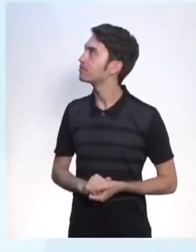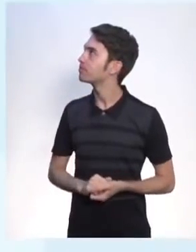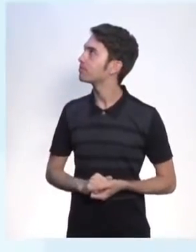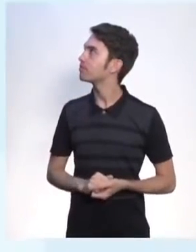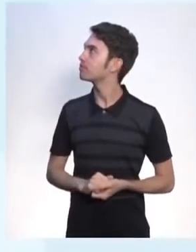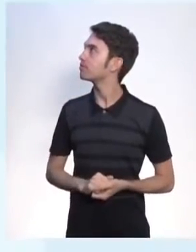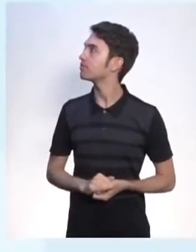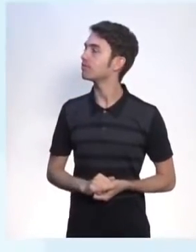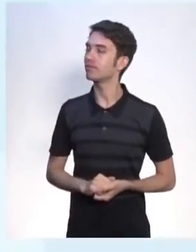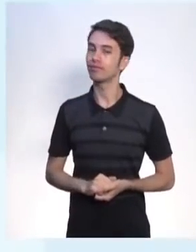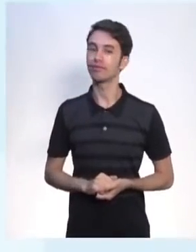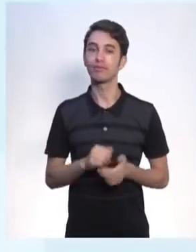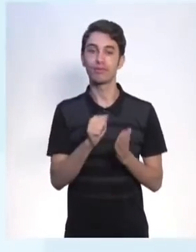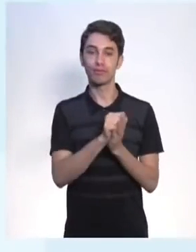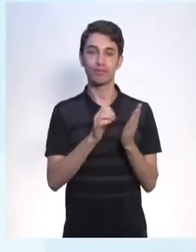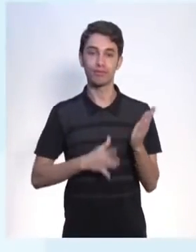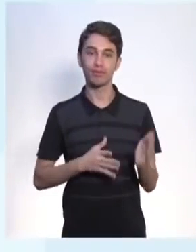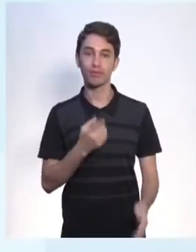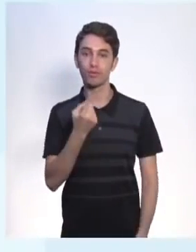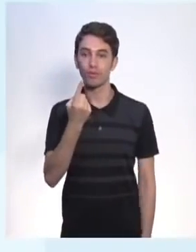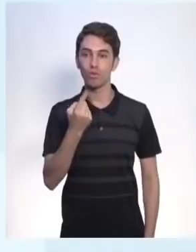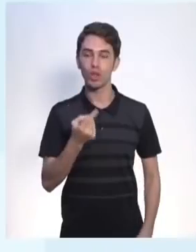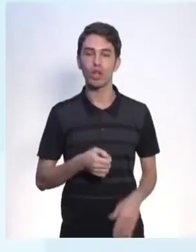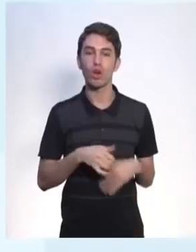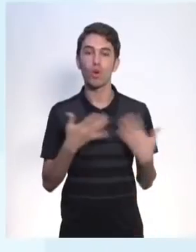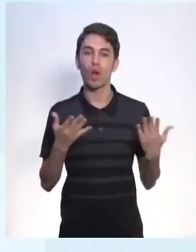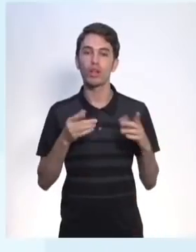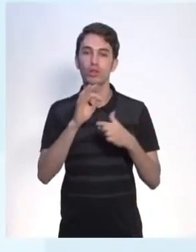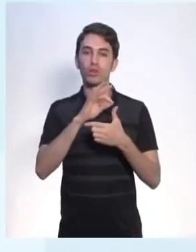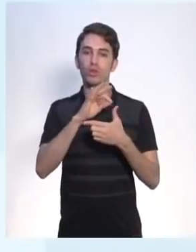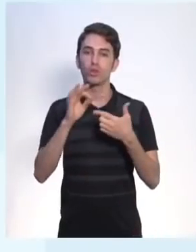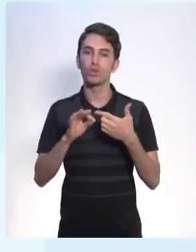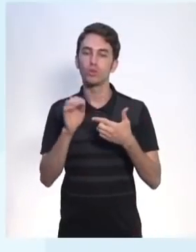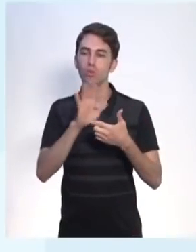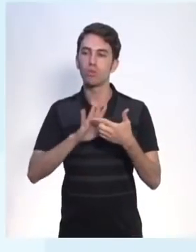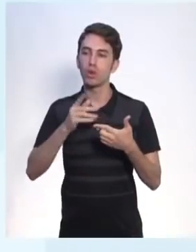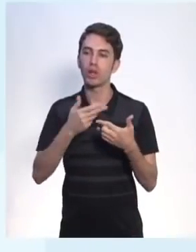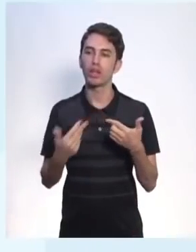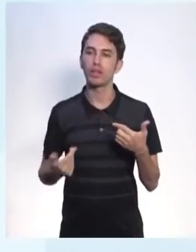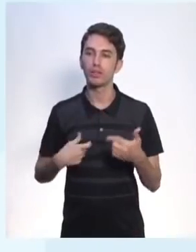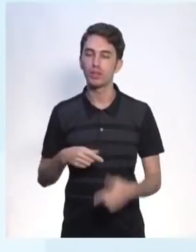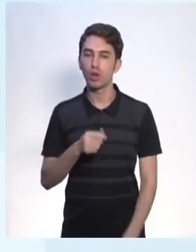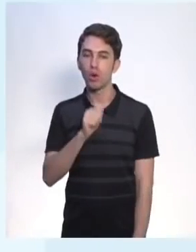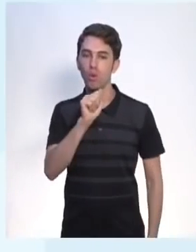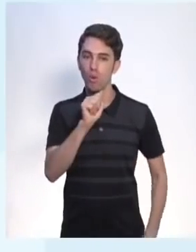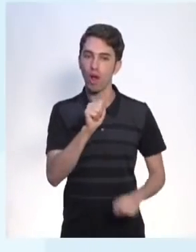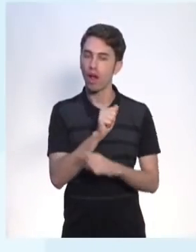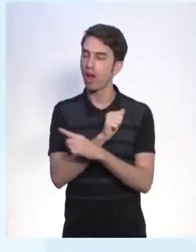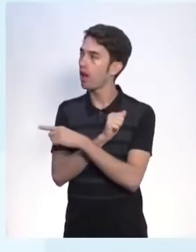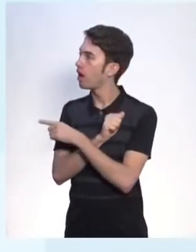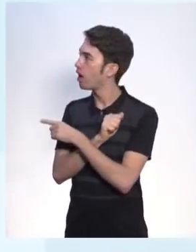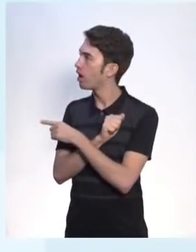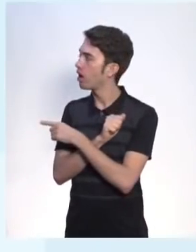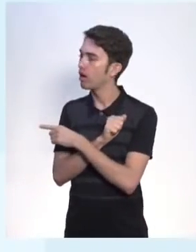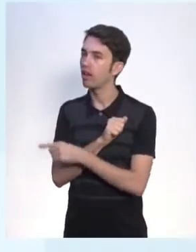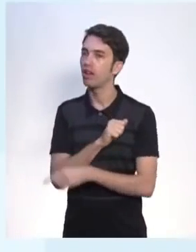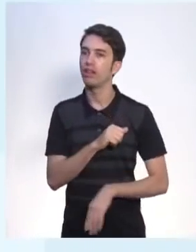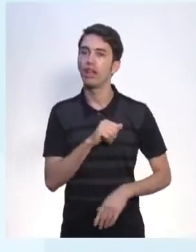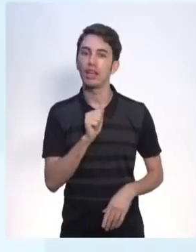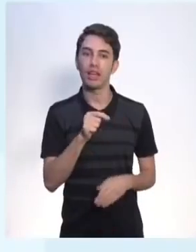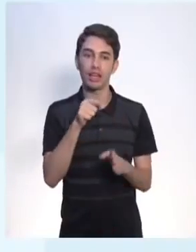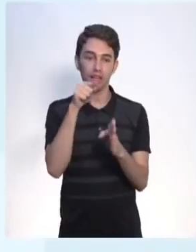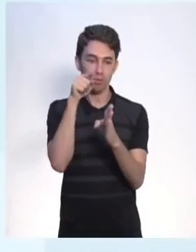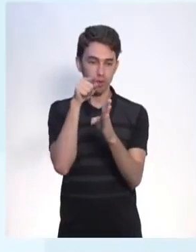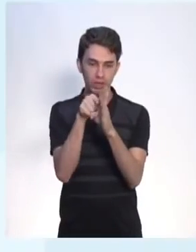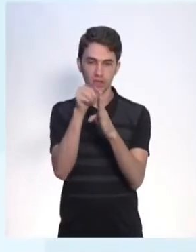diretor. Então, da atividade 1, quais são os polígonos? Então, vou começar pelo A, né? Então, meu ponto A é aquele em cima da